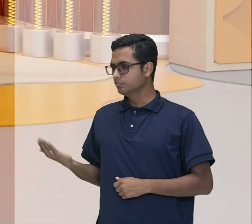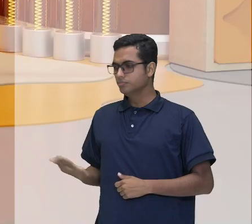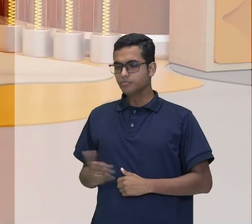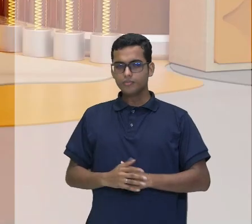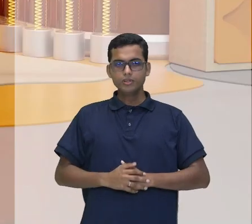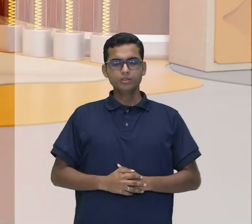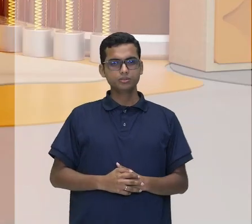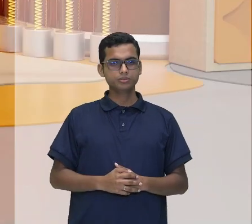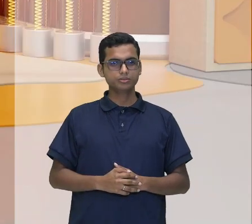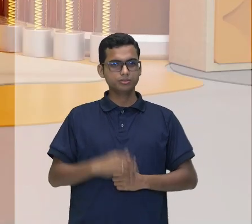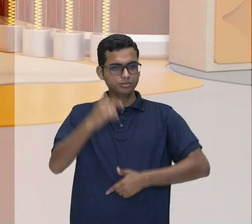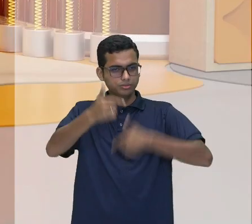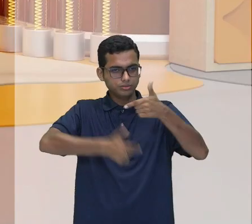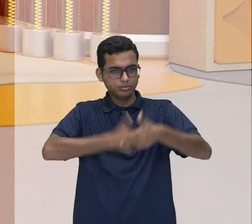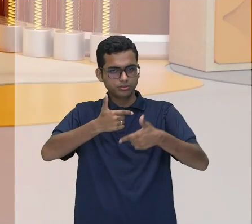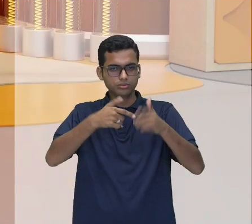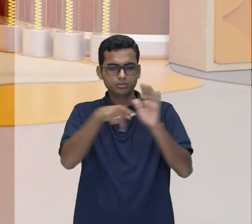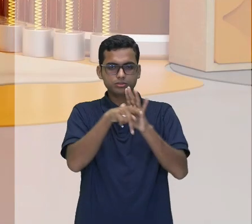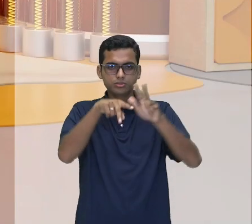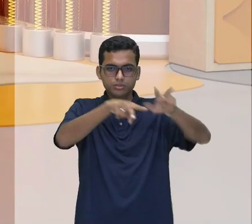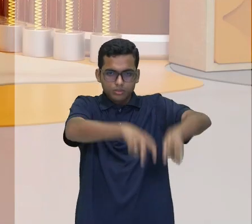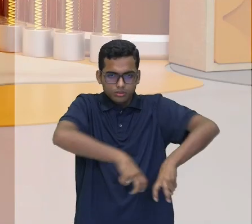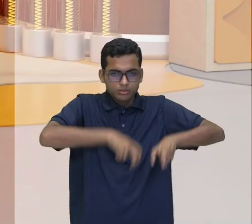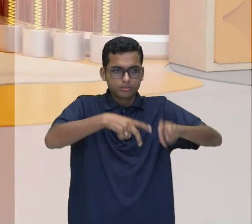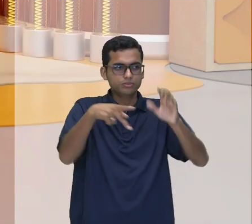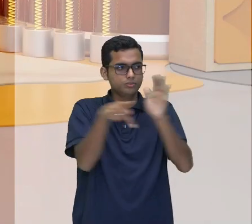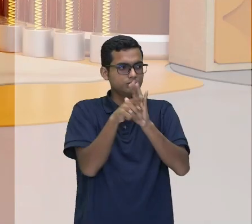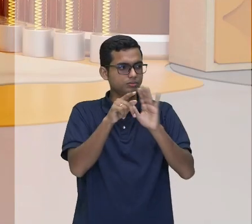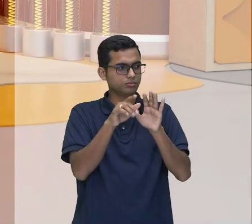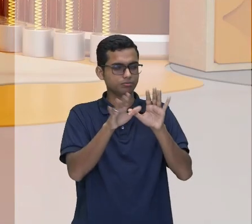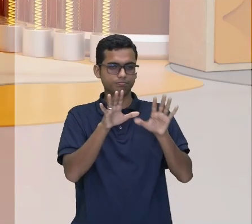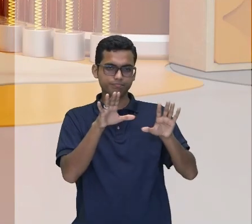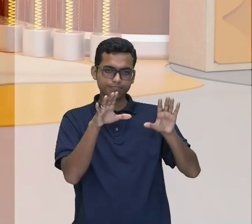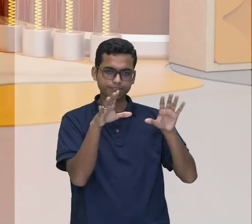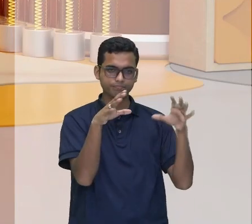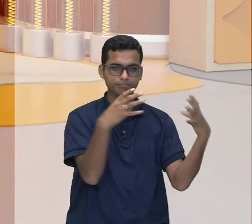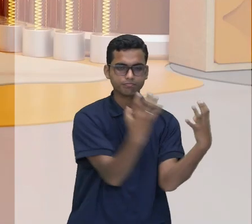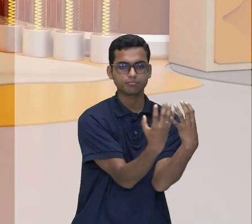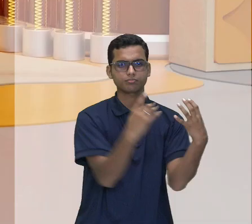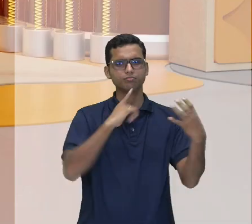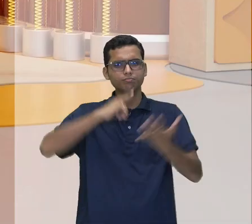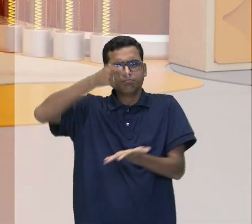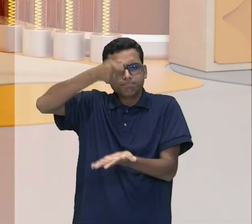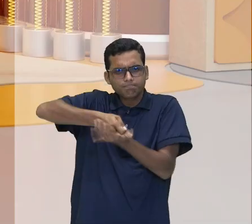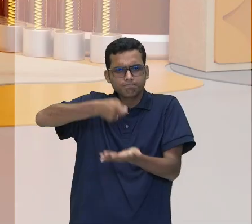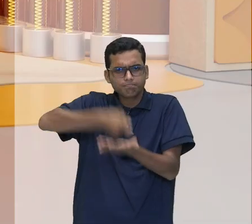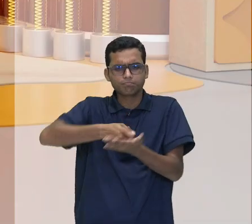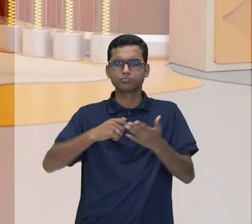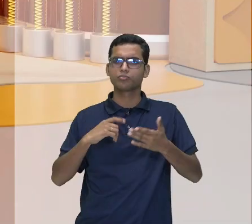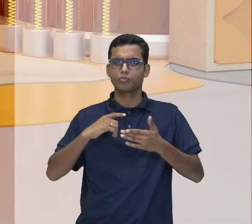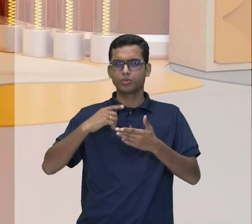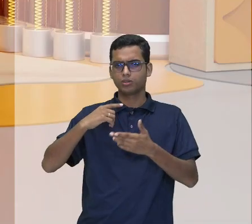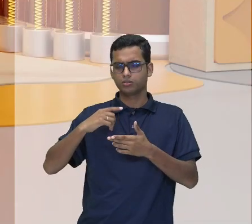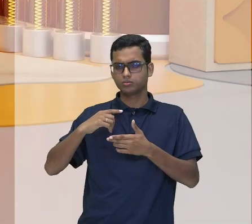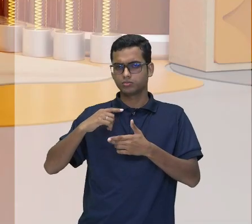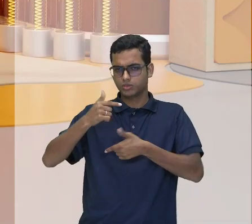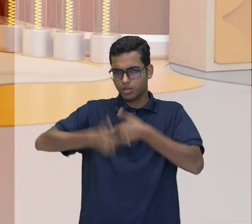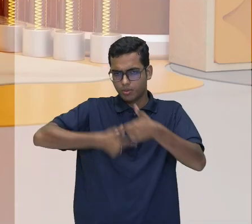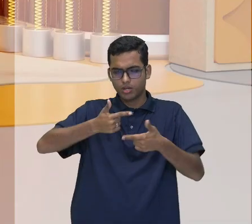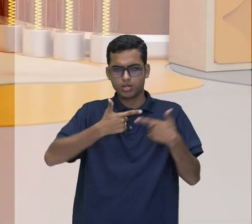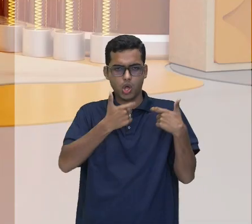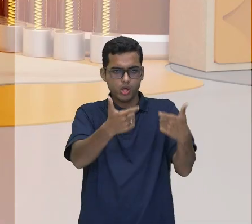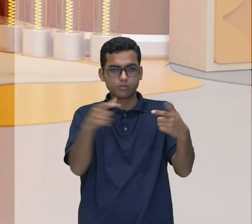vão trabalhar nas terras da aldeia, prestavam serviços obrigatórios nas guerras e na construção